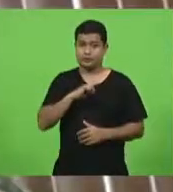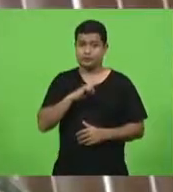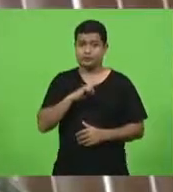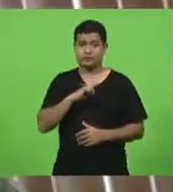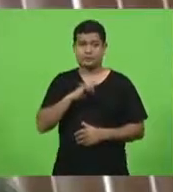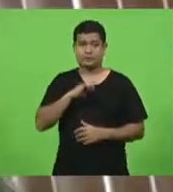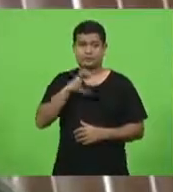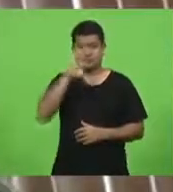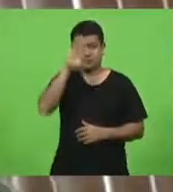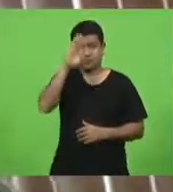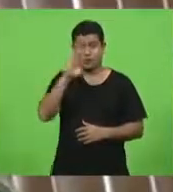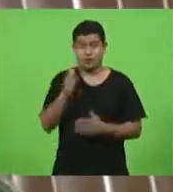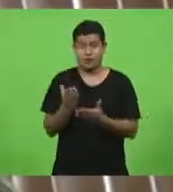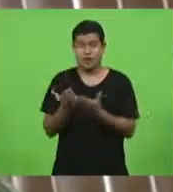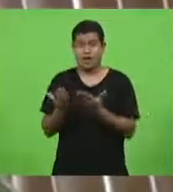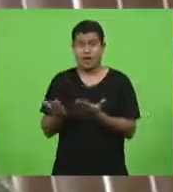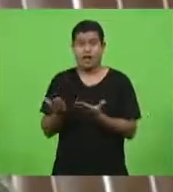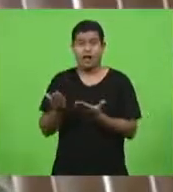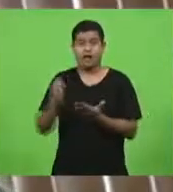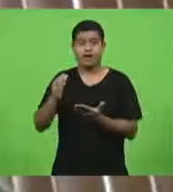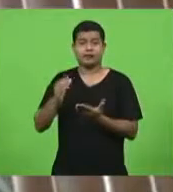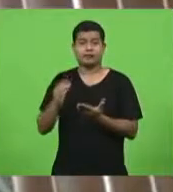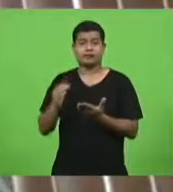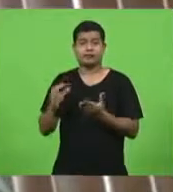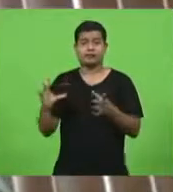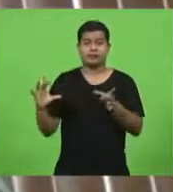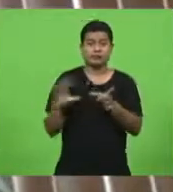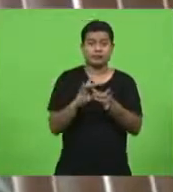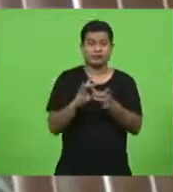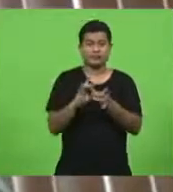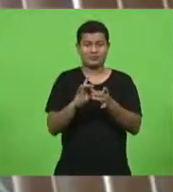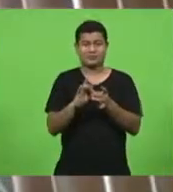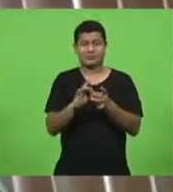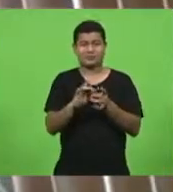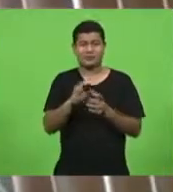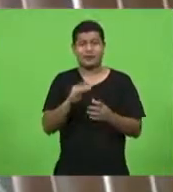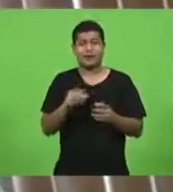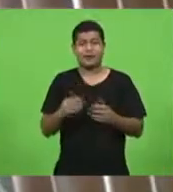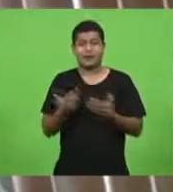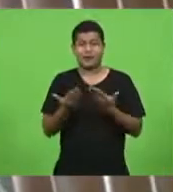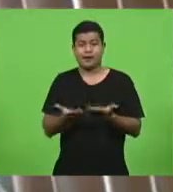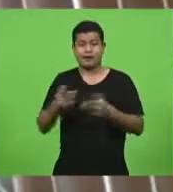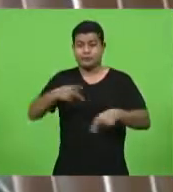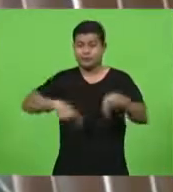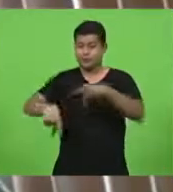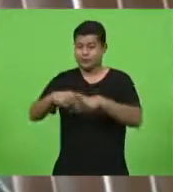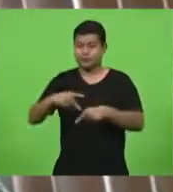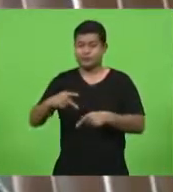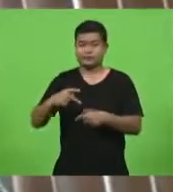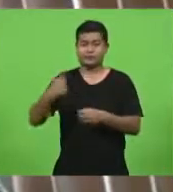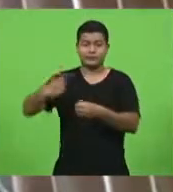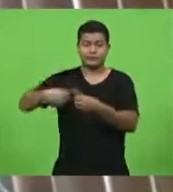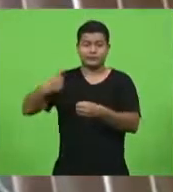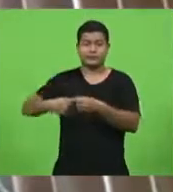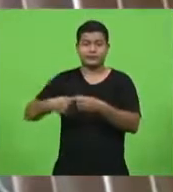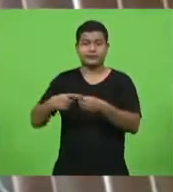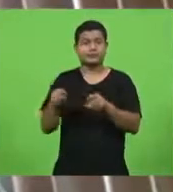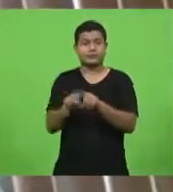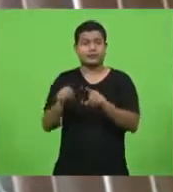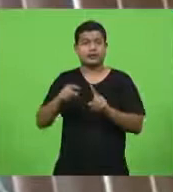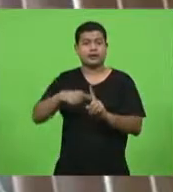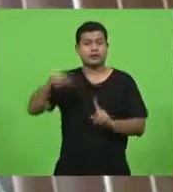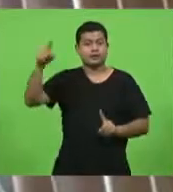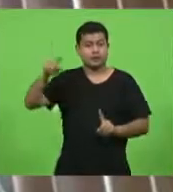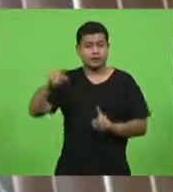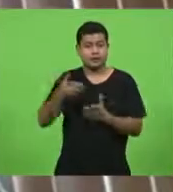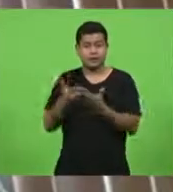o coeficiente encontrado traz uma ligação direta entre a população de um município e os índices de ocorrências,